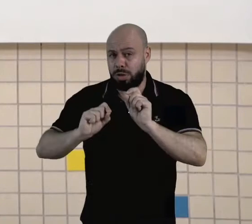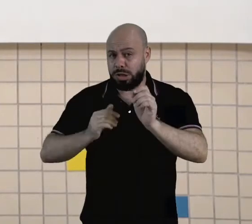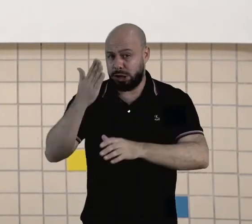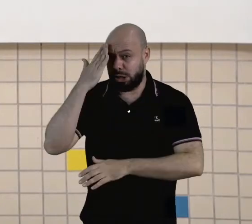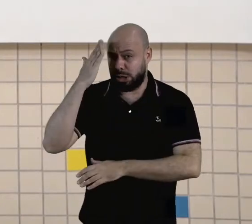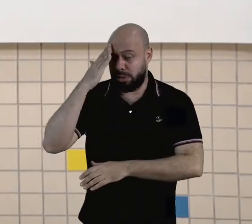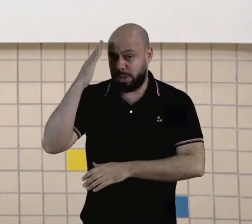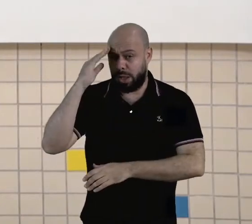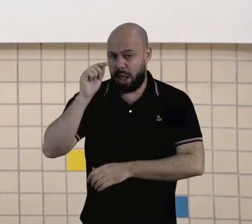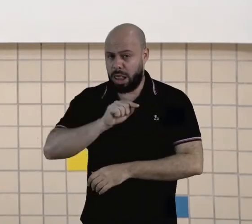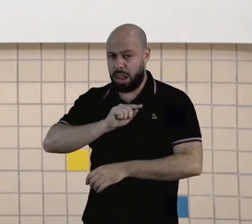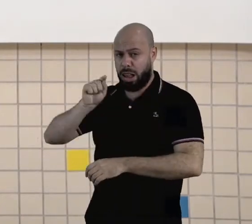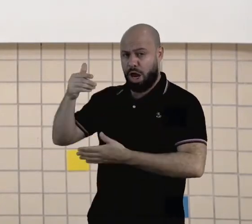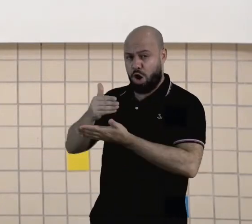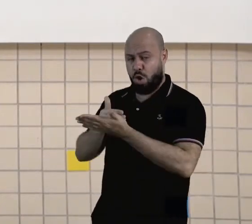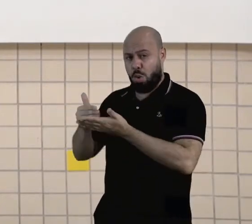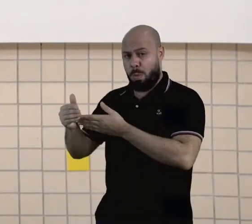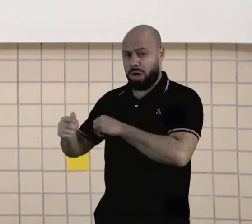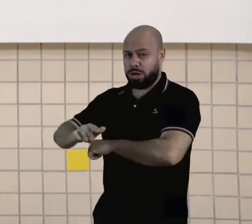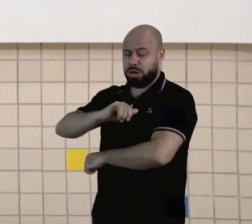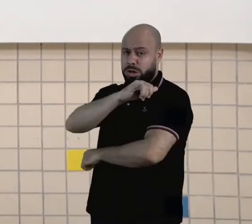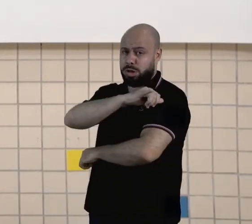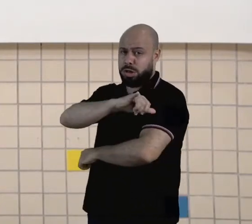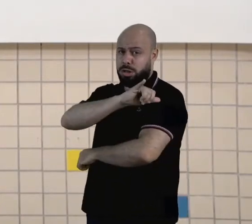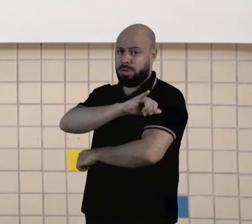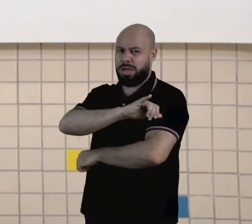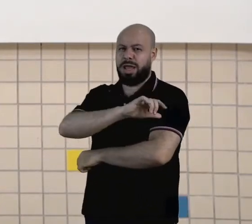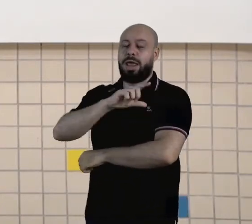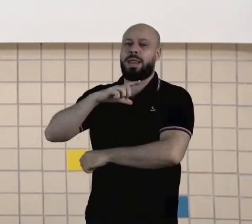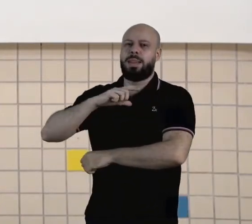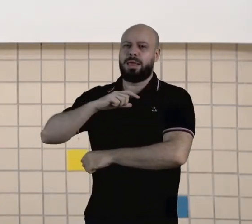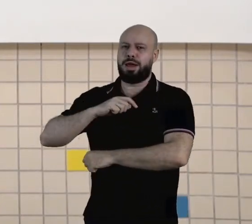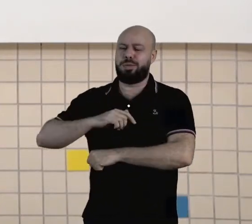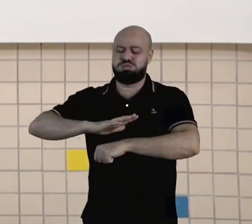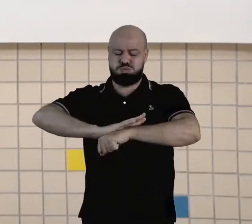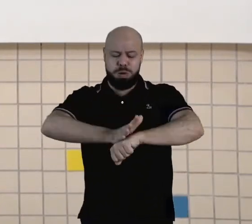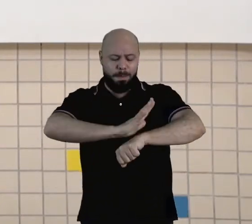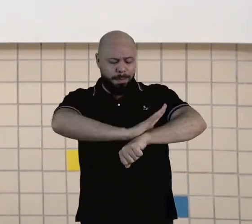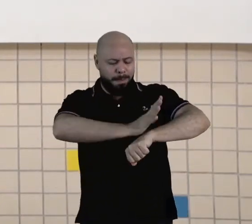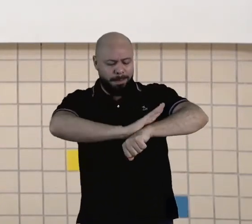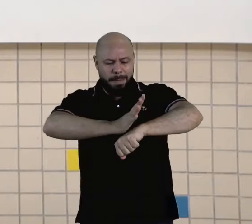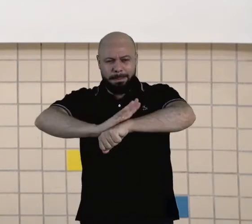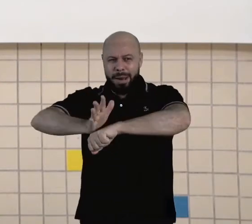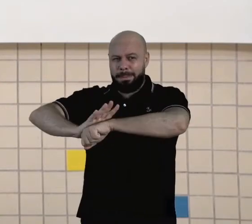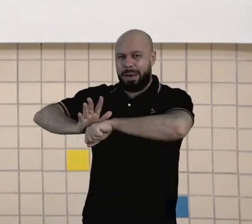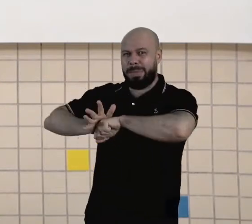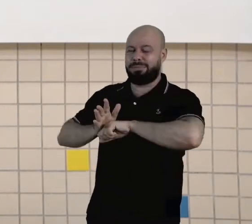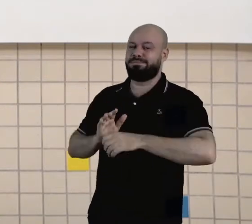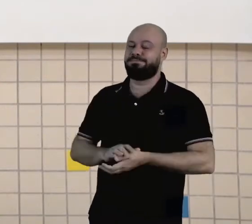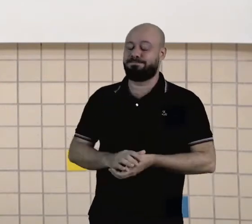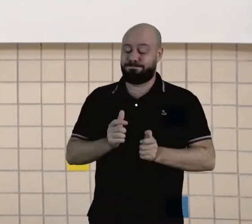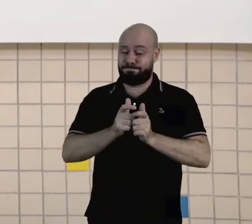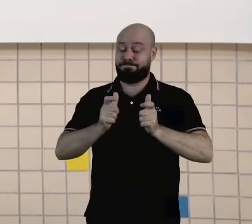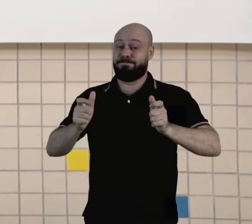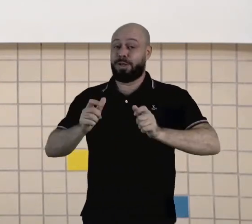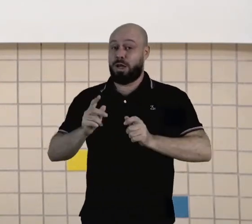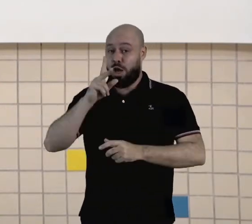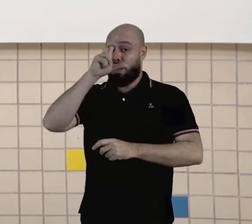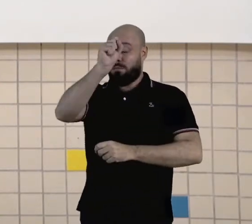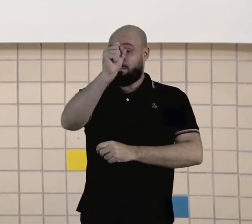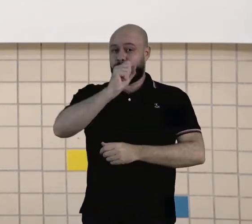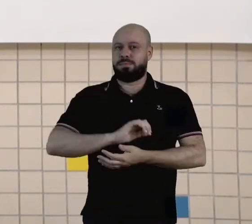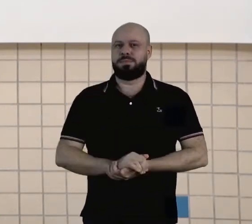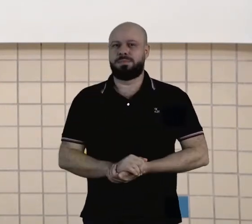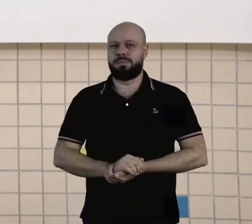no Rio de Janeiro veio com uma carga de preconceito e de racismo muito grande. Houve até mesmo a ideia do